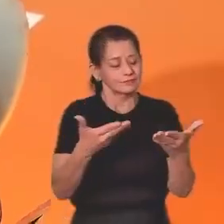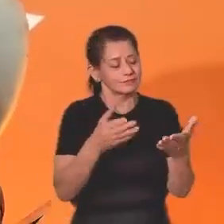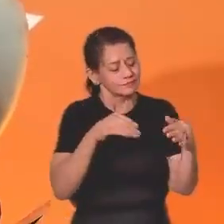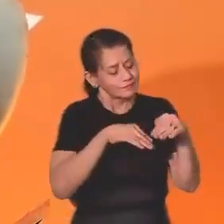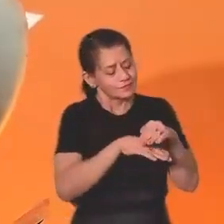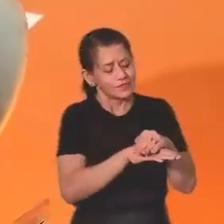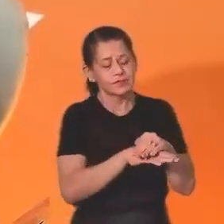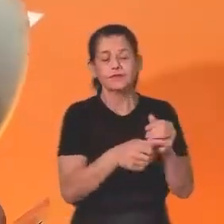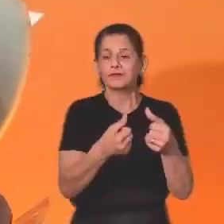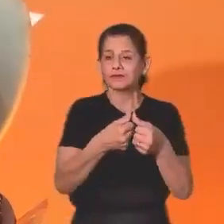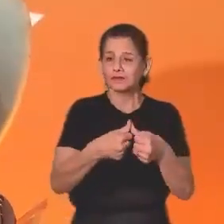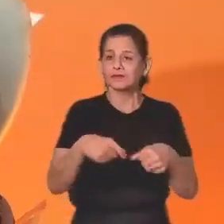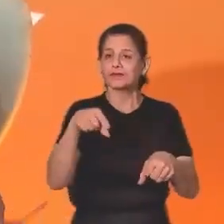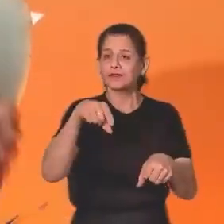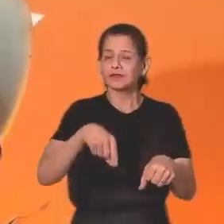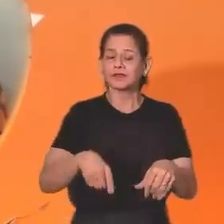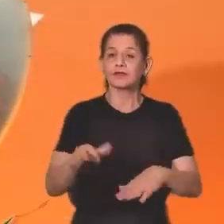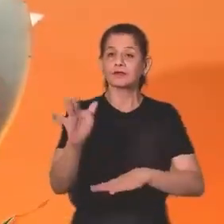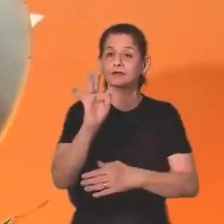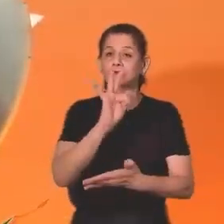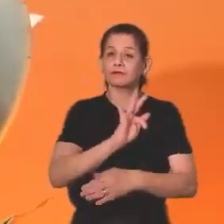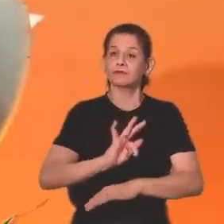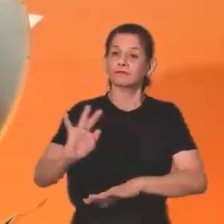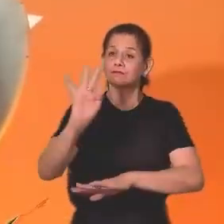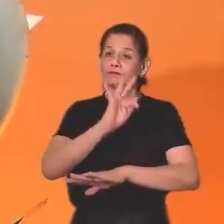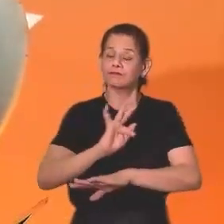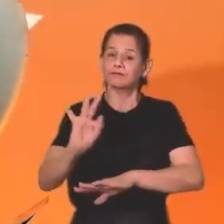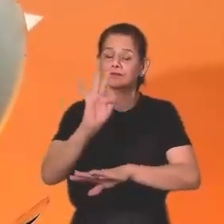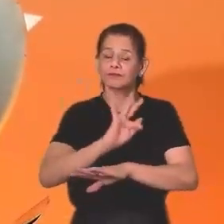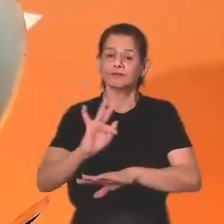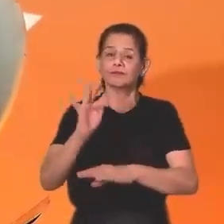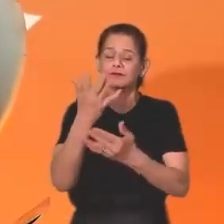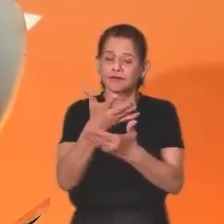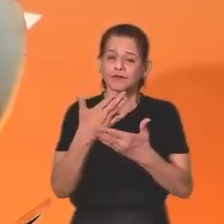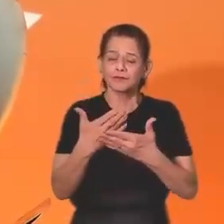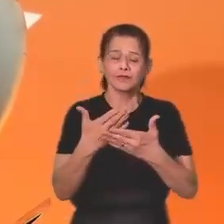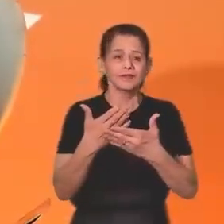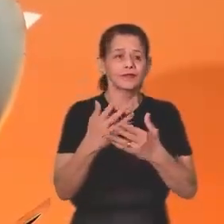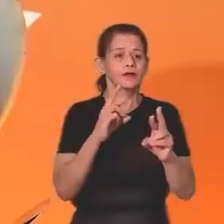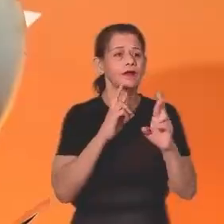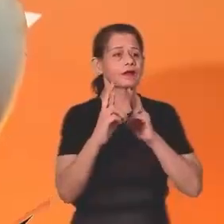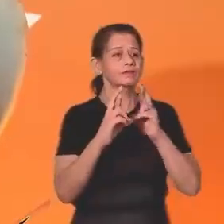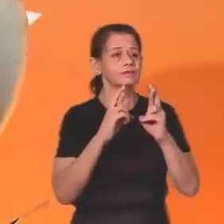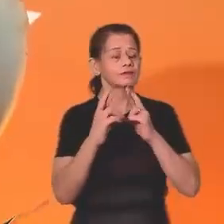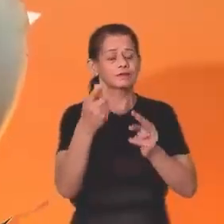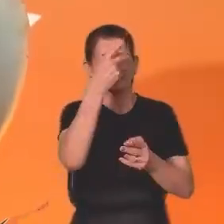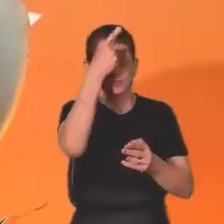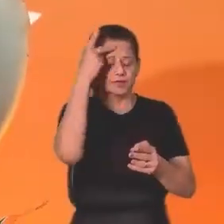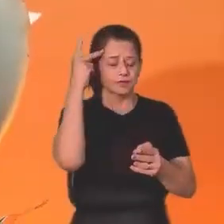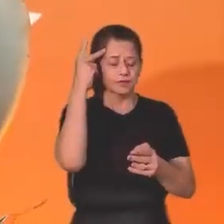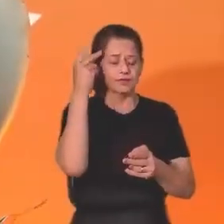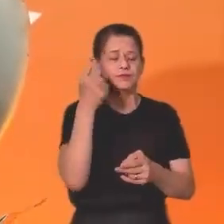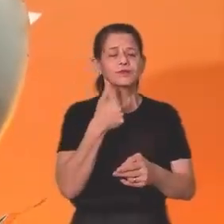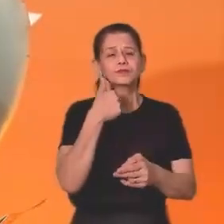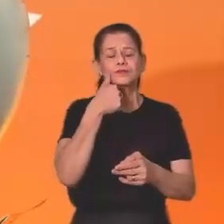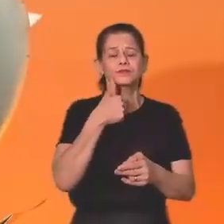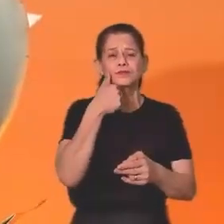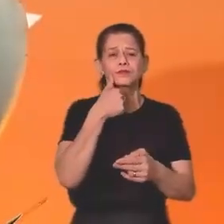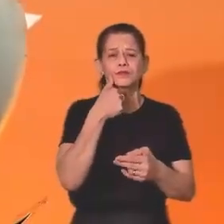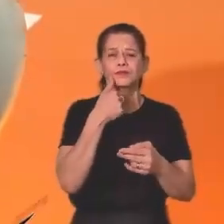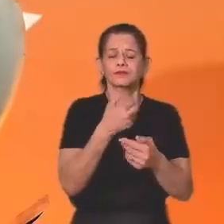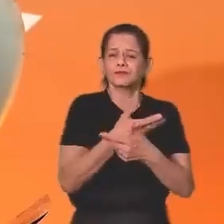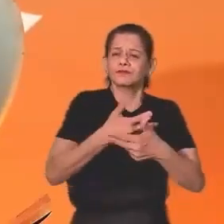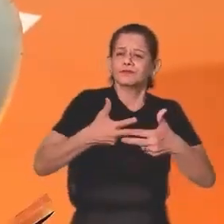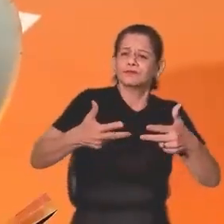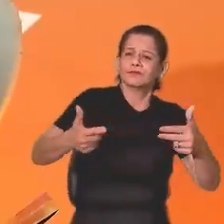E estar aqui no FLI hoje, né? Cruzar com tantas pessoas, com tantas mulheres, com